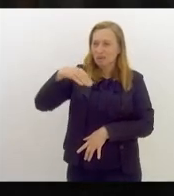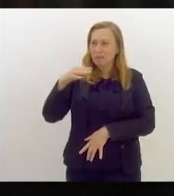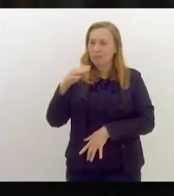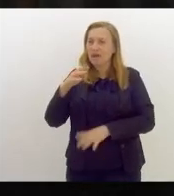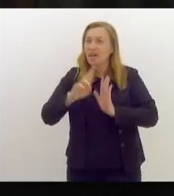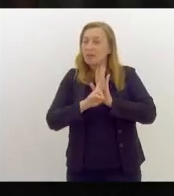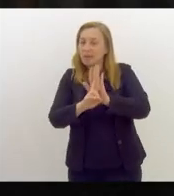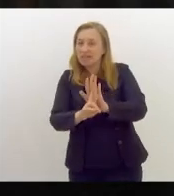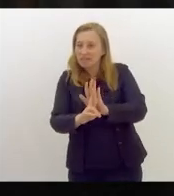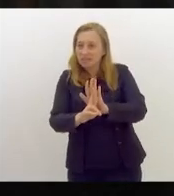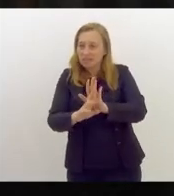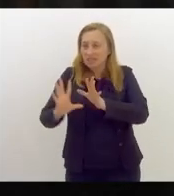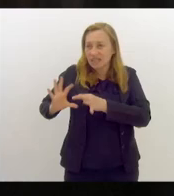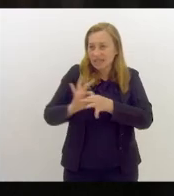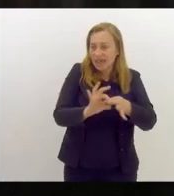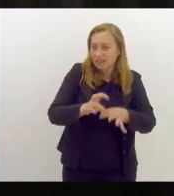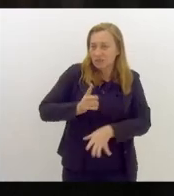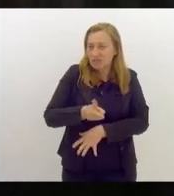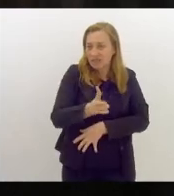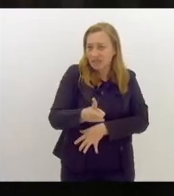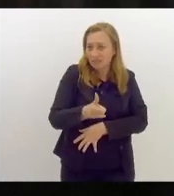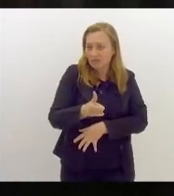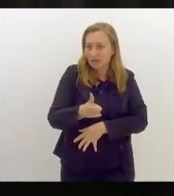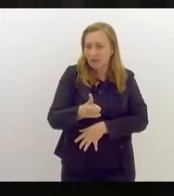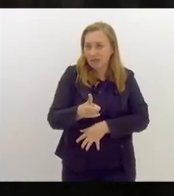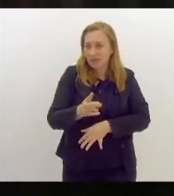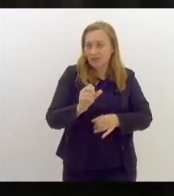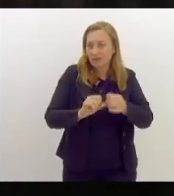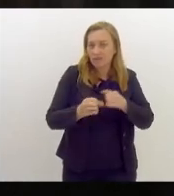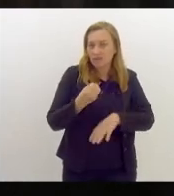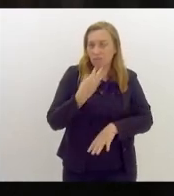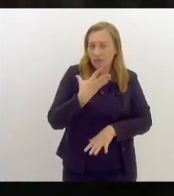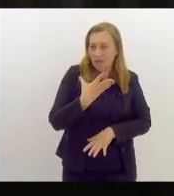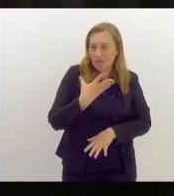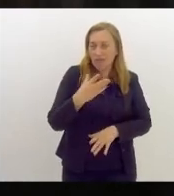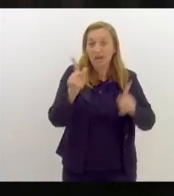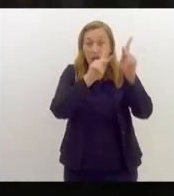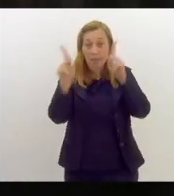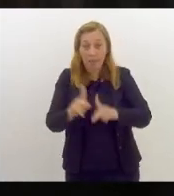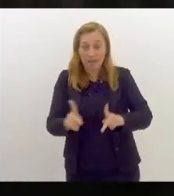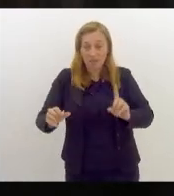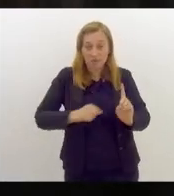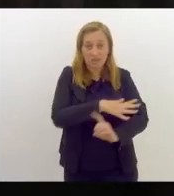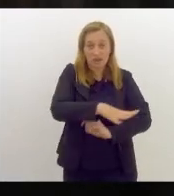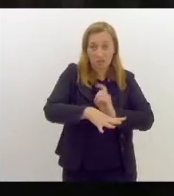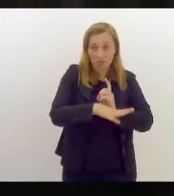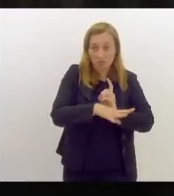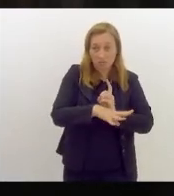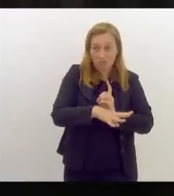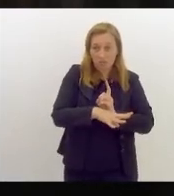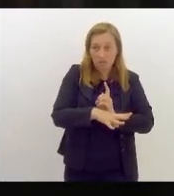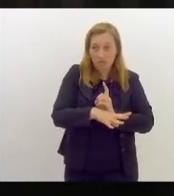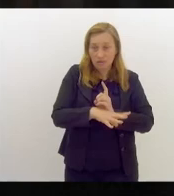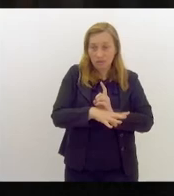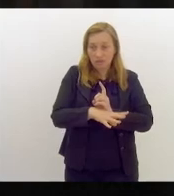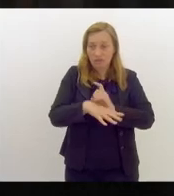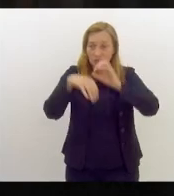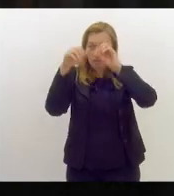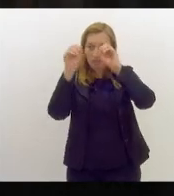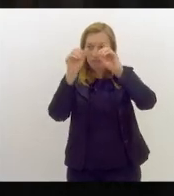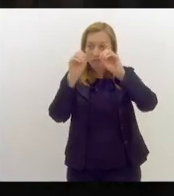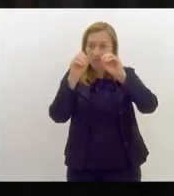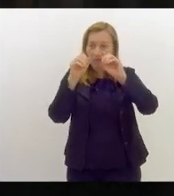sempre ligados a promoção do bem comum da Paz social e da prosperidade